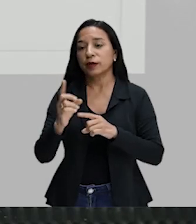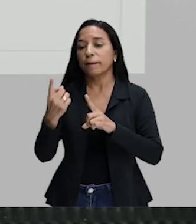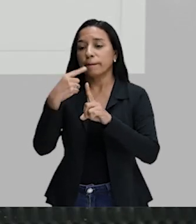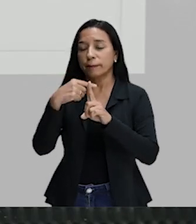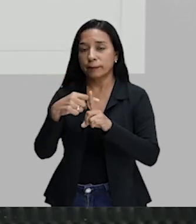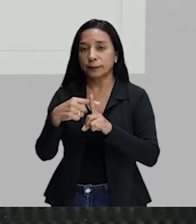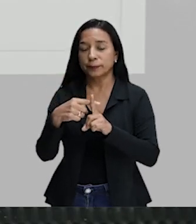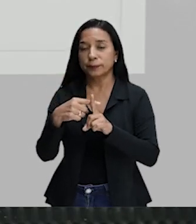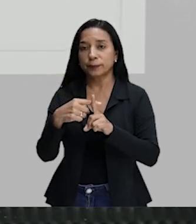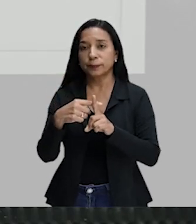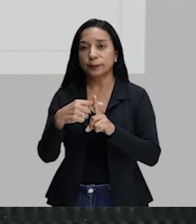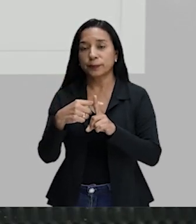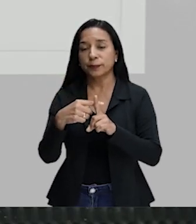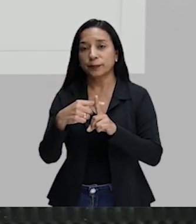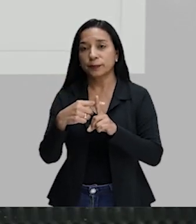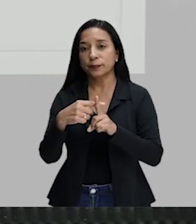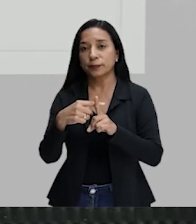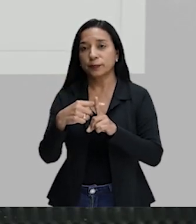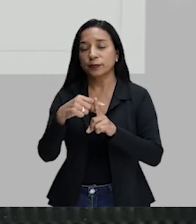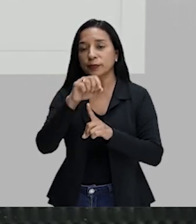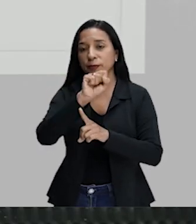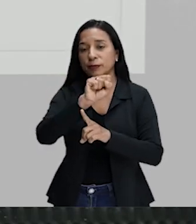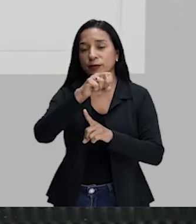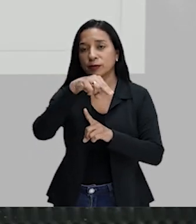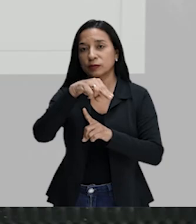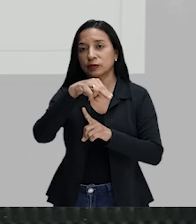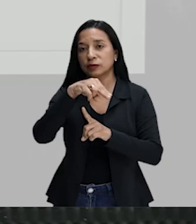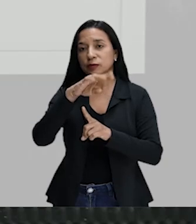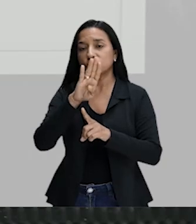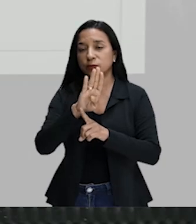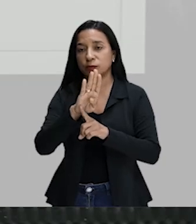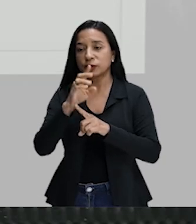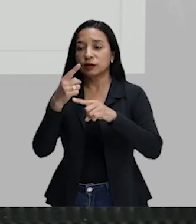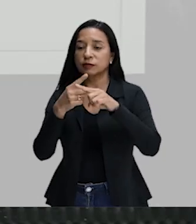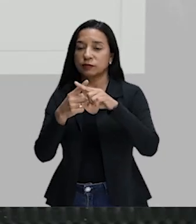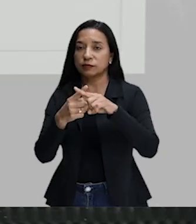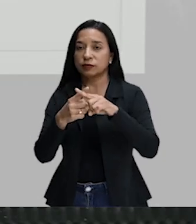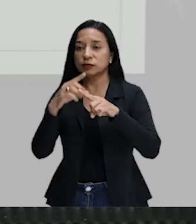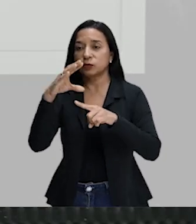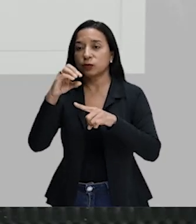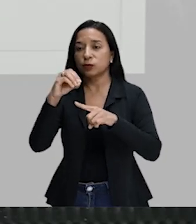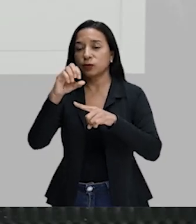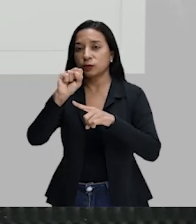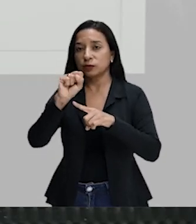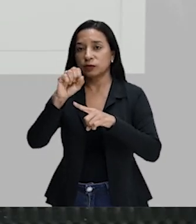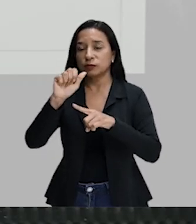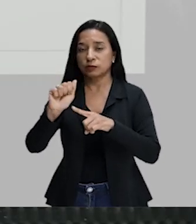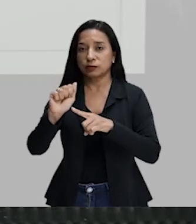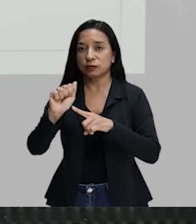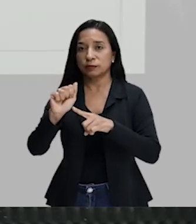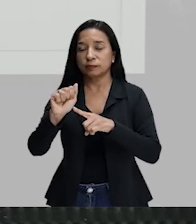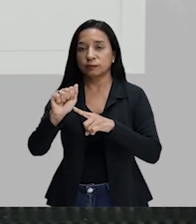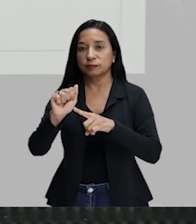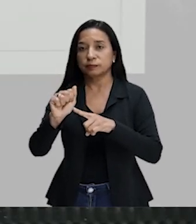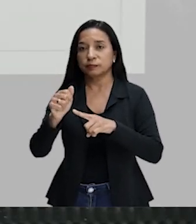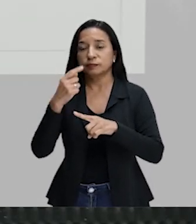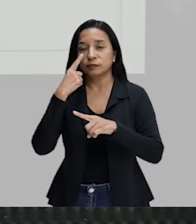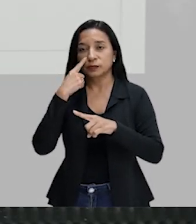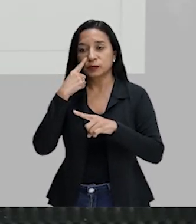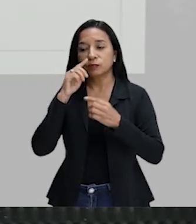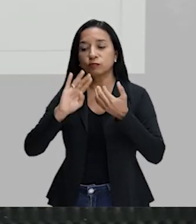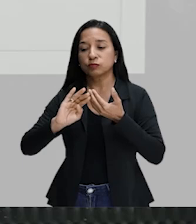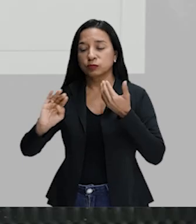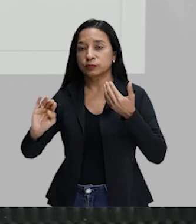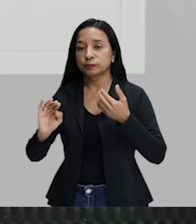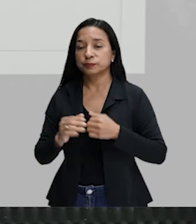mais o seno do B vezes o cosseno do A. Deixa eu só criar um pouquinho mais de